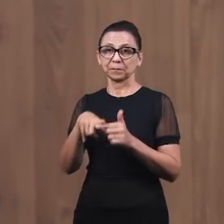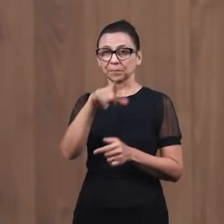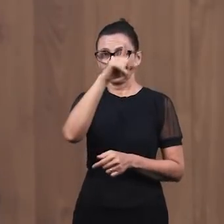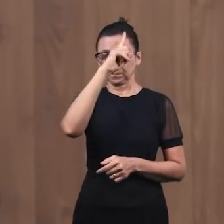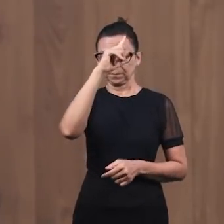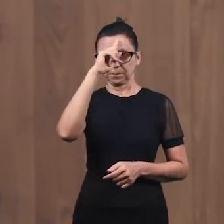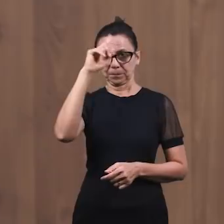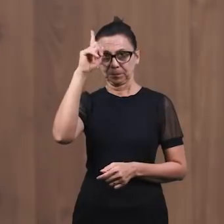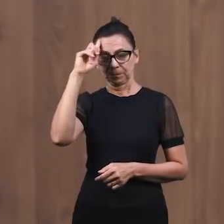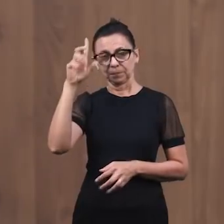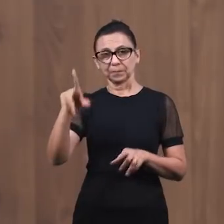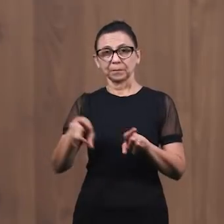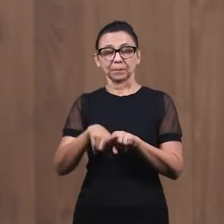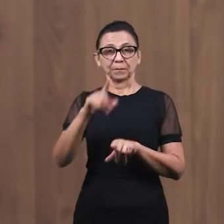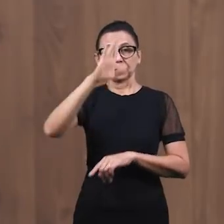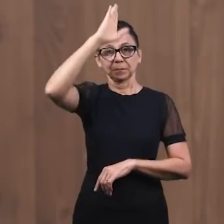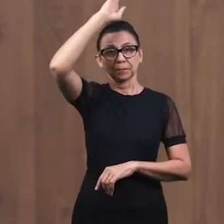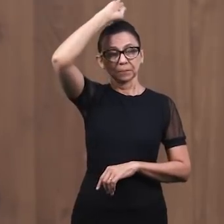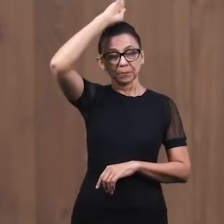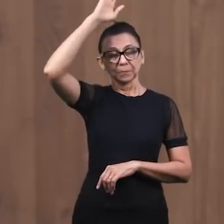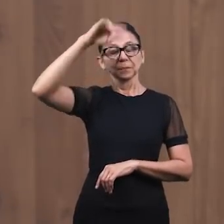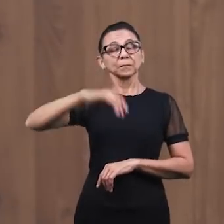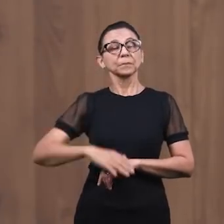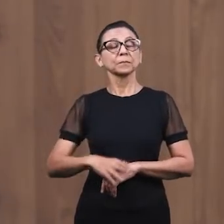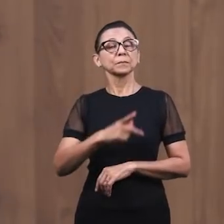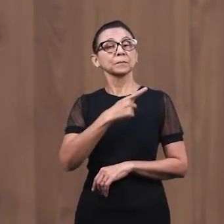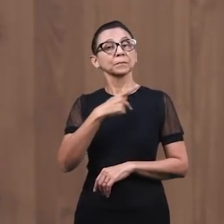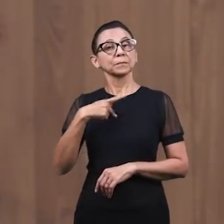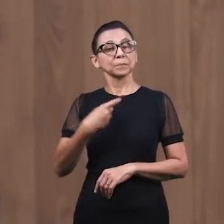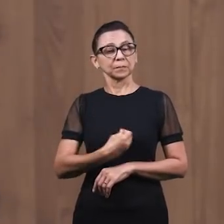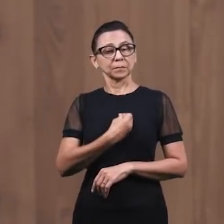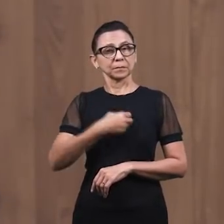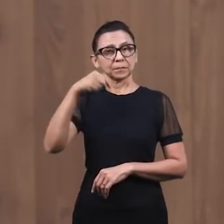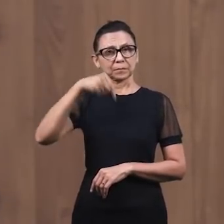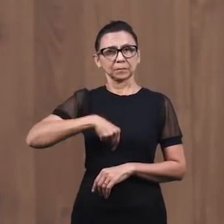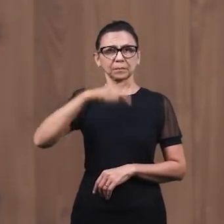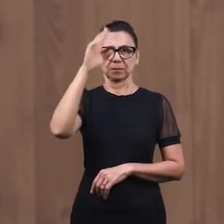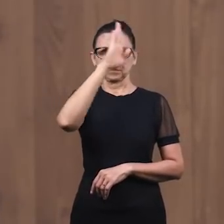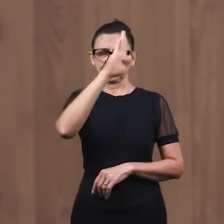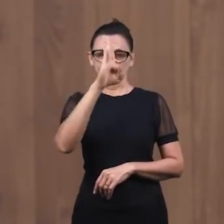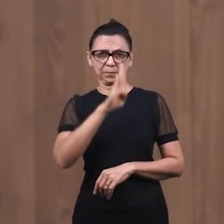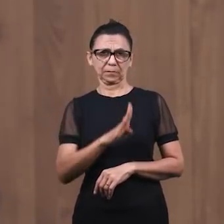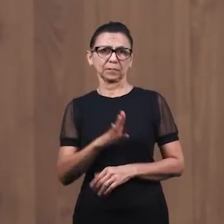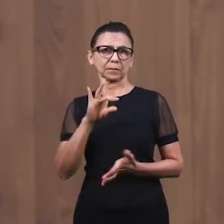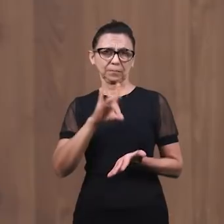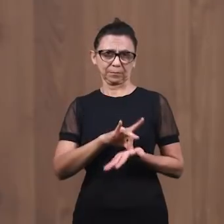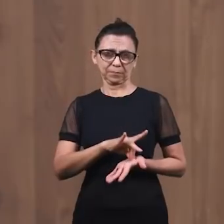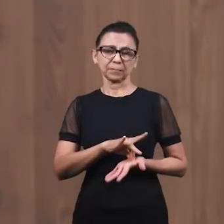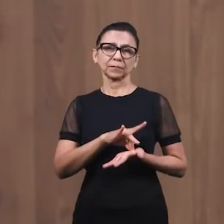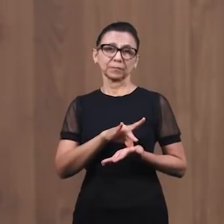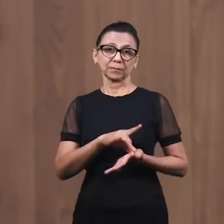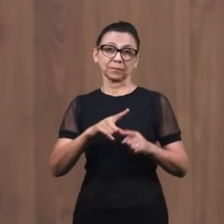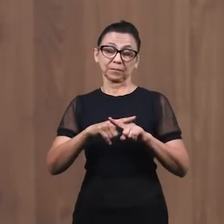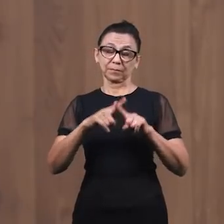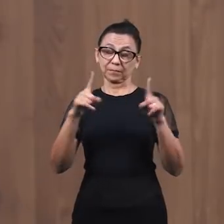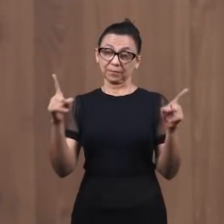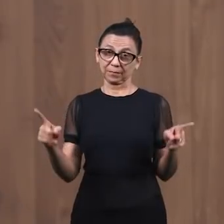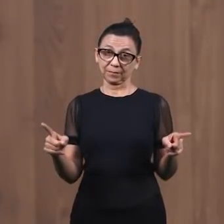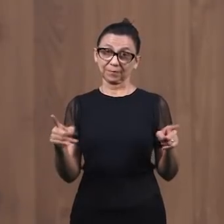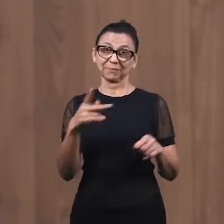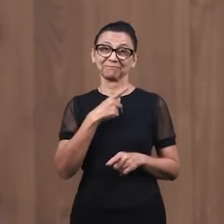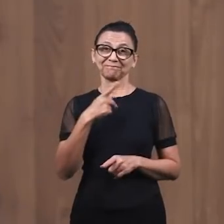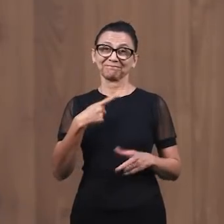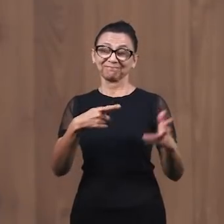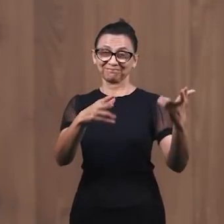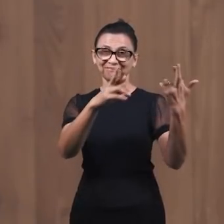e de Roma. E o pastor Bergson, ele vive aqui no Brasil, está aqui atualmente, mas ele é o